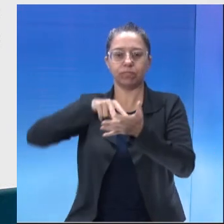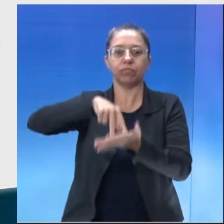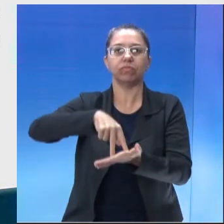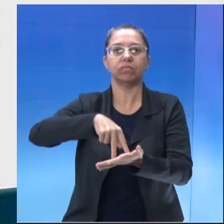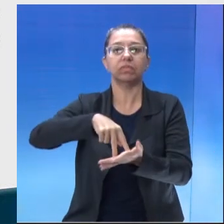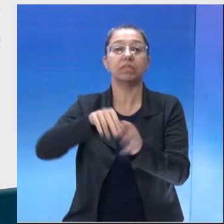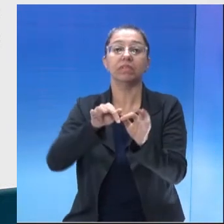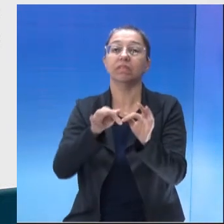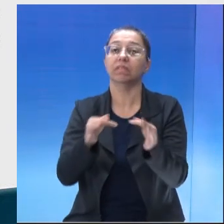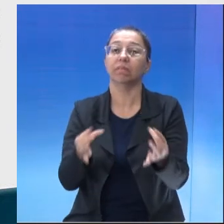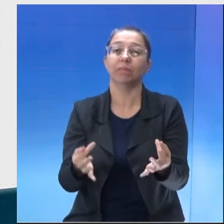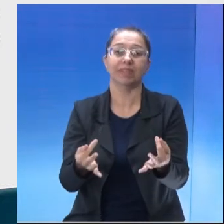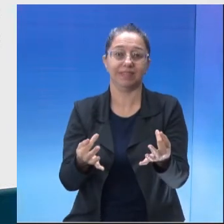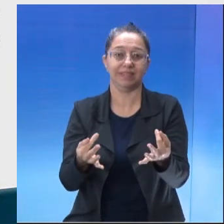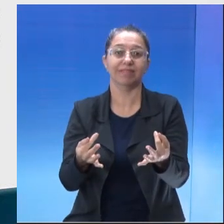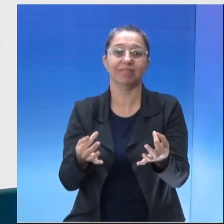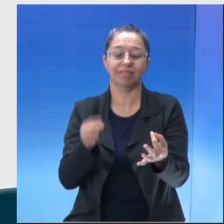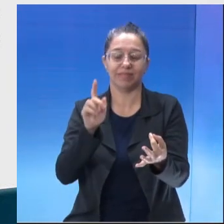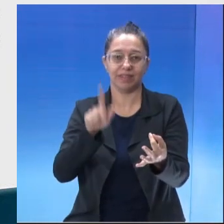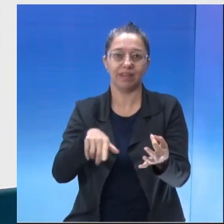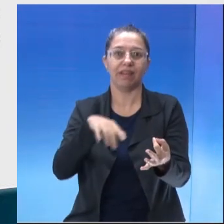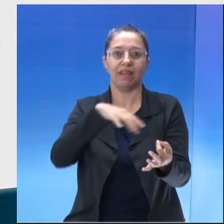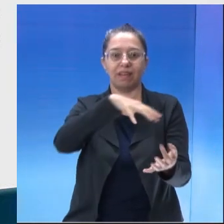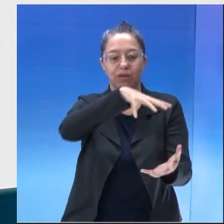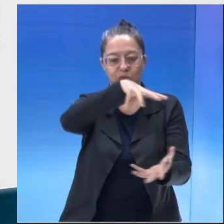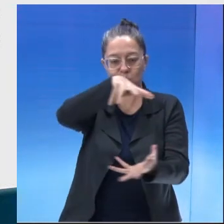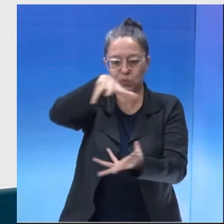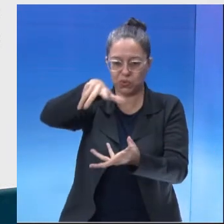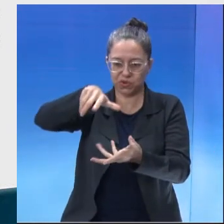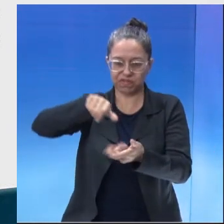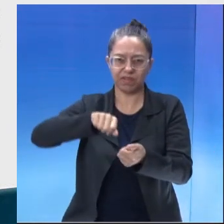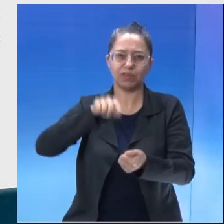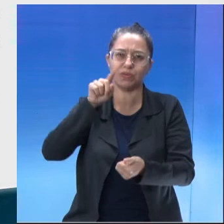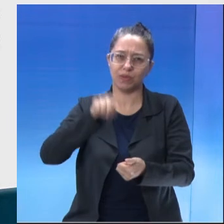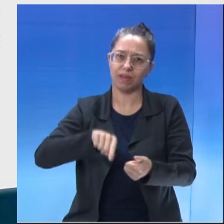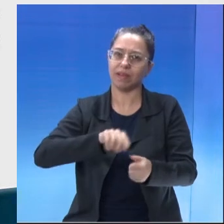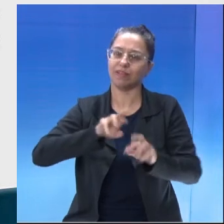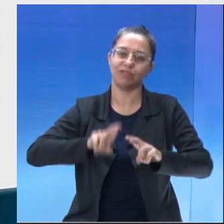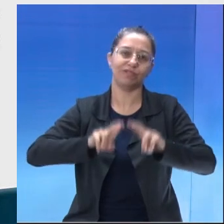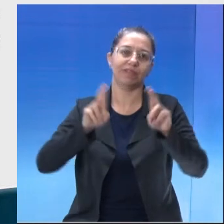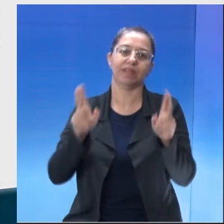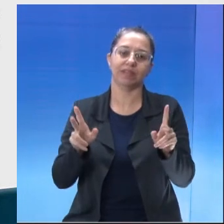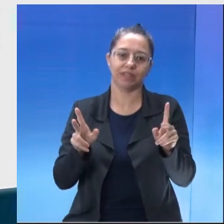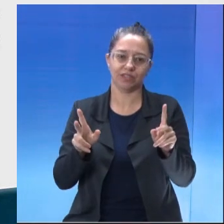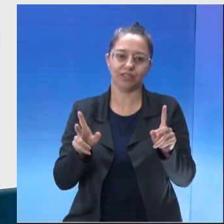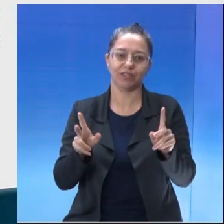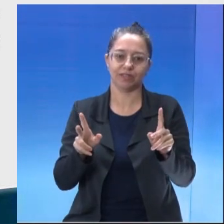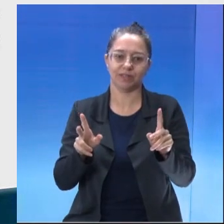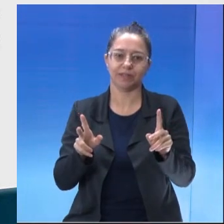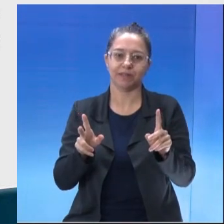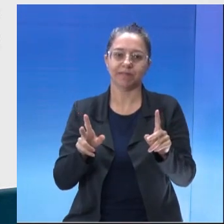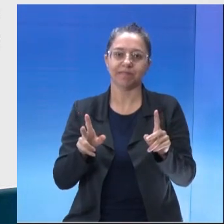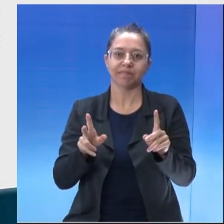cena, nos bastidores do universo, alguém troca nosso papel de última hora, tomando